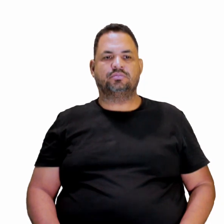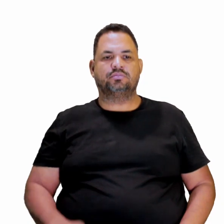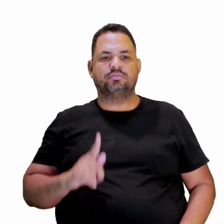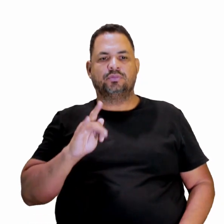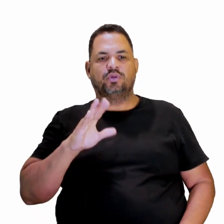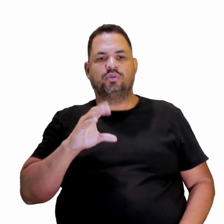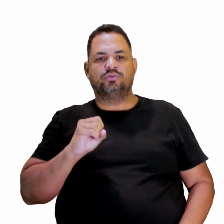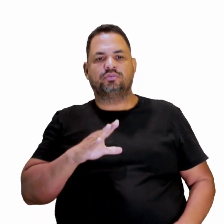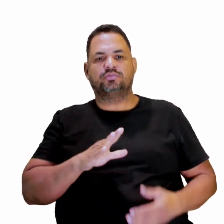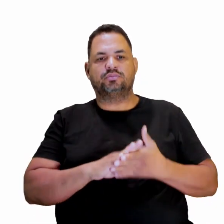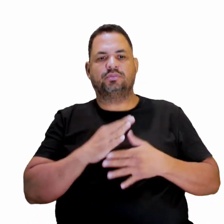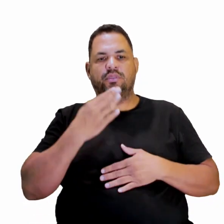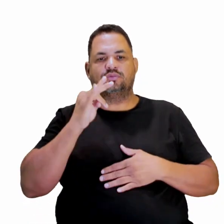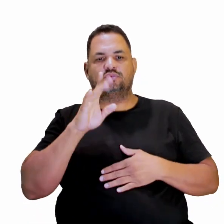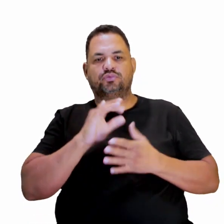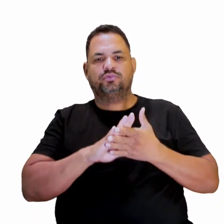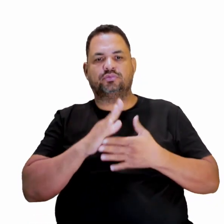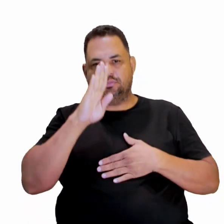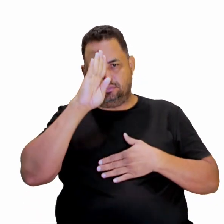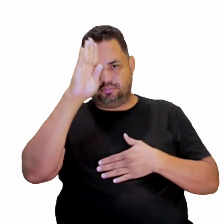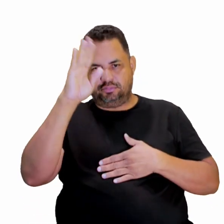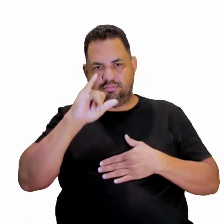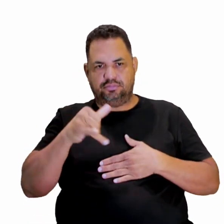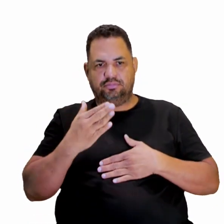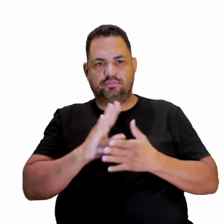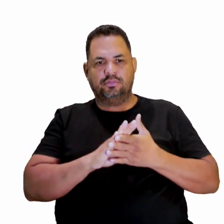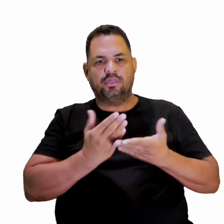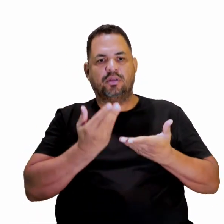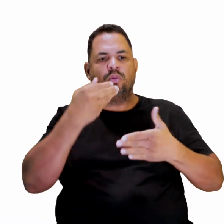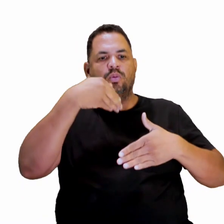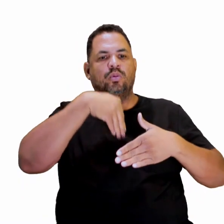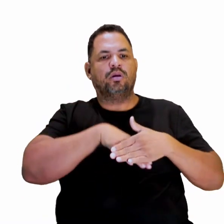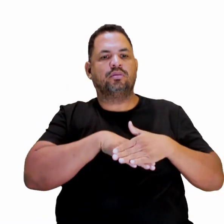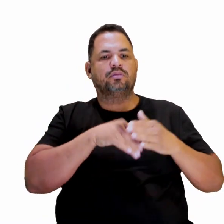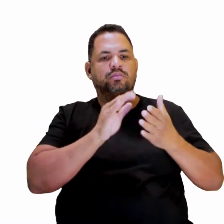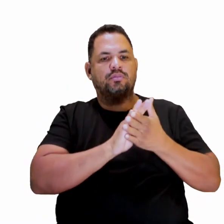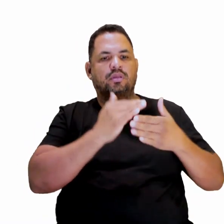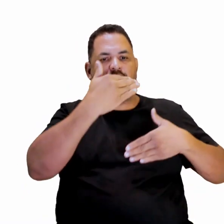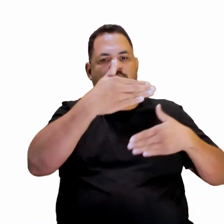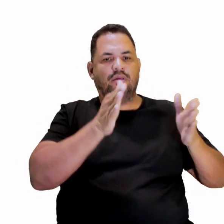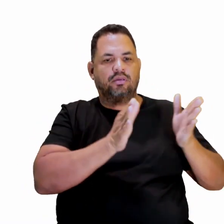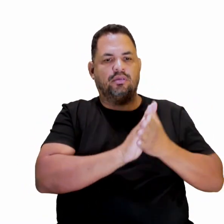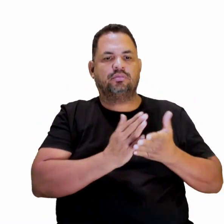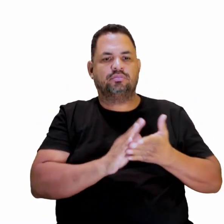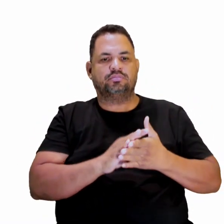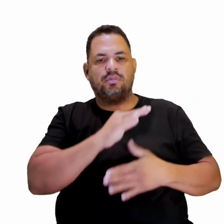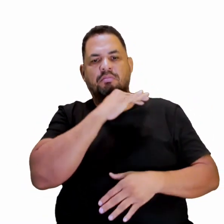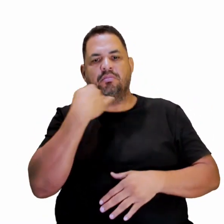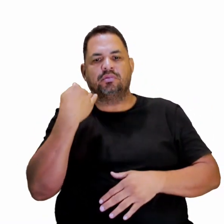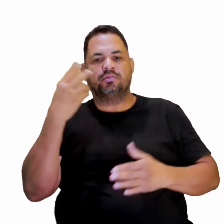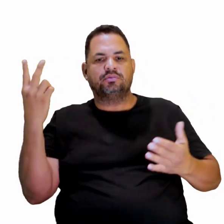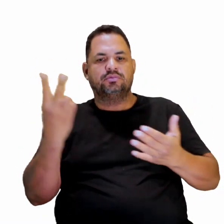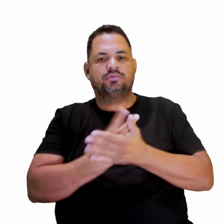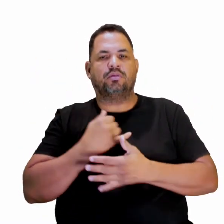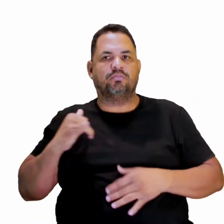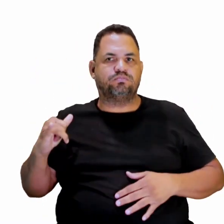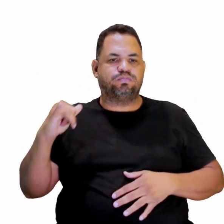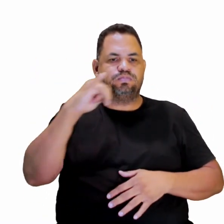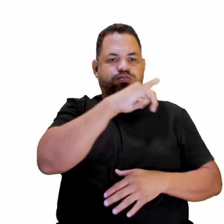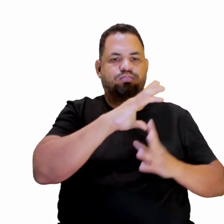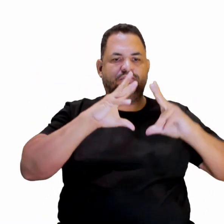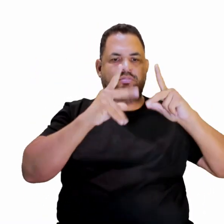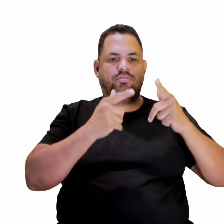da Jane? Ela guardou a caixa para si? O assassinato ocorreu em um avião? Todos